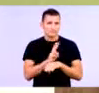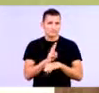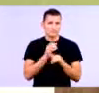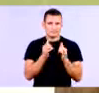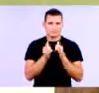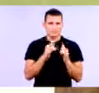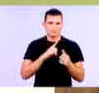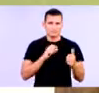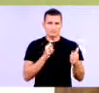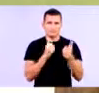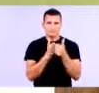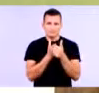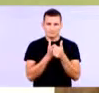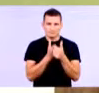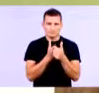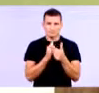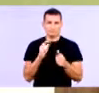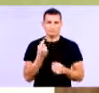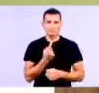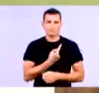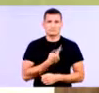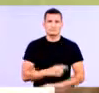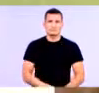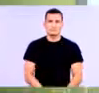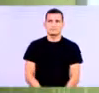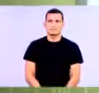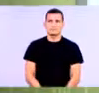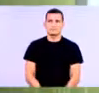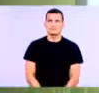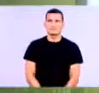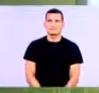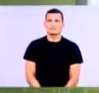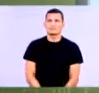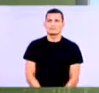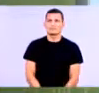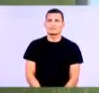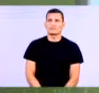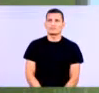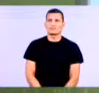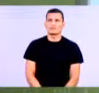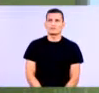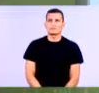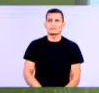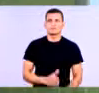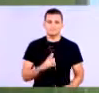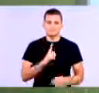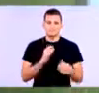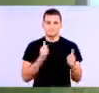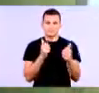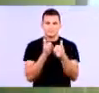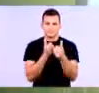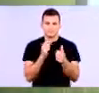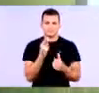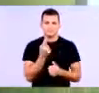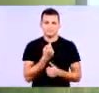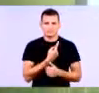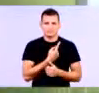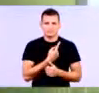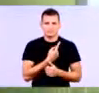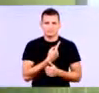está muito mais perto da gente do que a gente imagina. Exatamente, e ela está tão próxima de nós